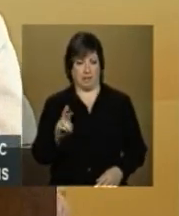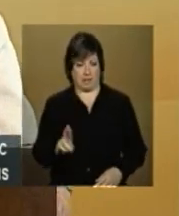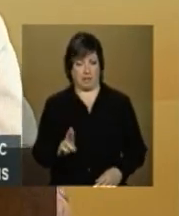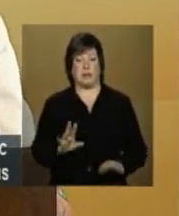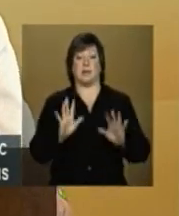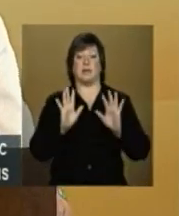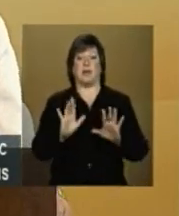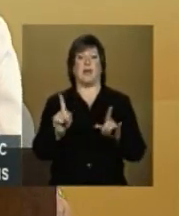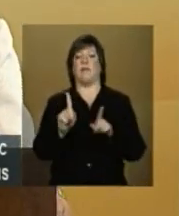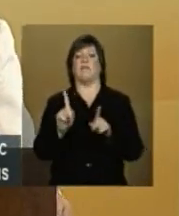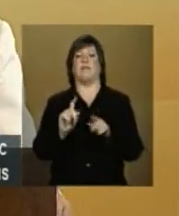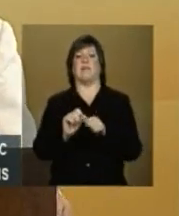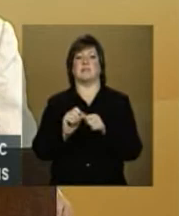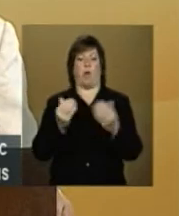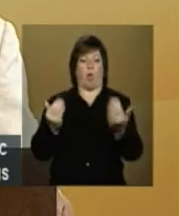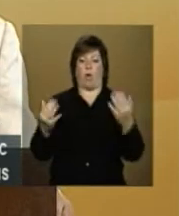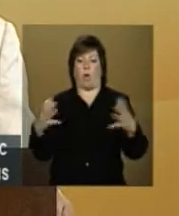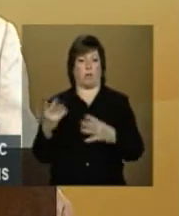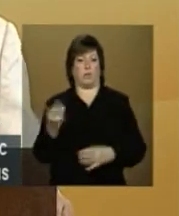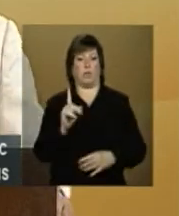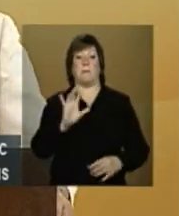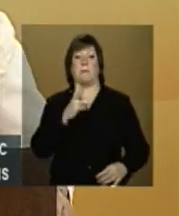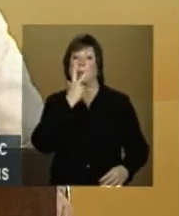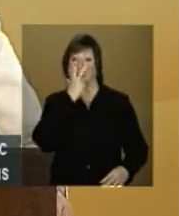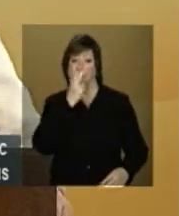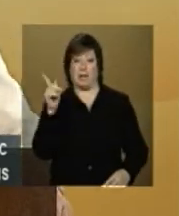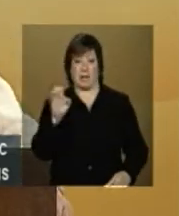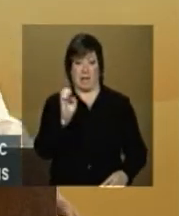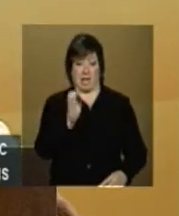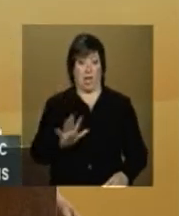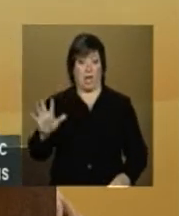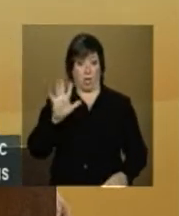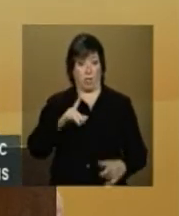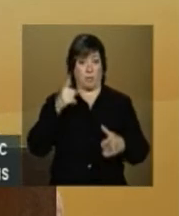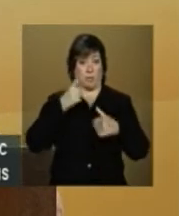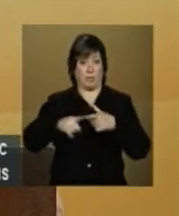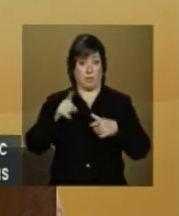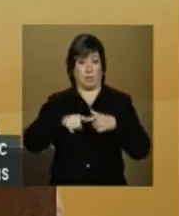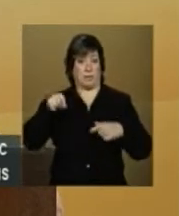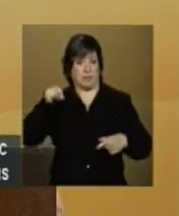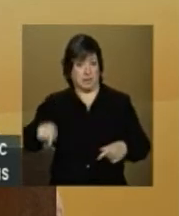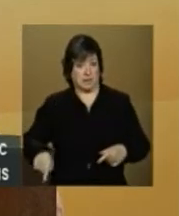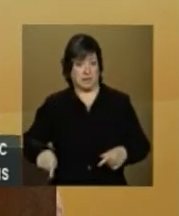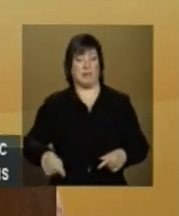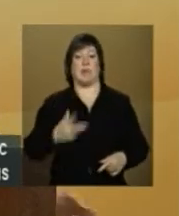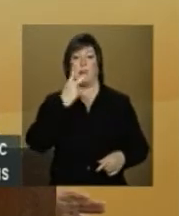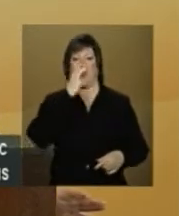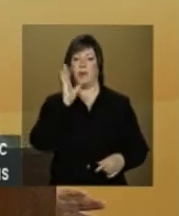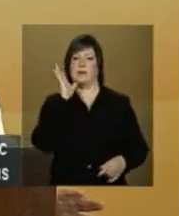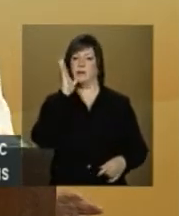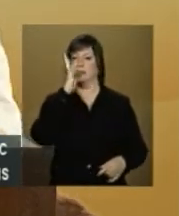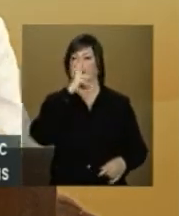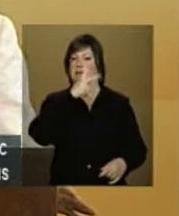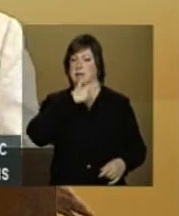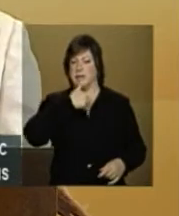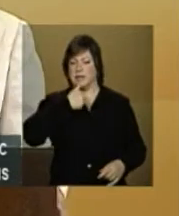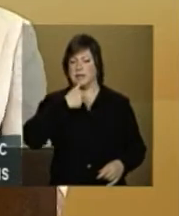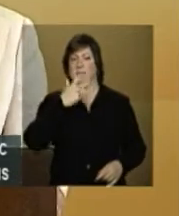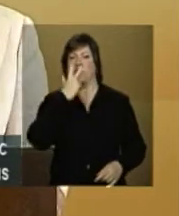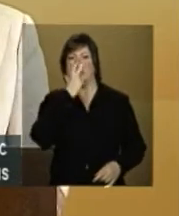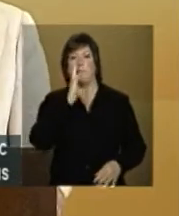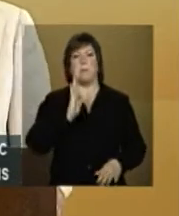o que parece é que a crise do euro ela tem uma duração mais, eu